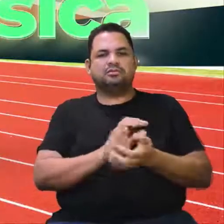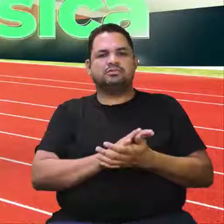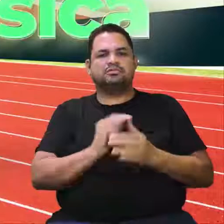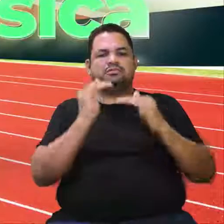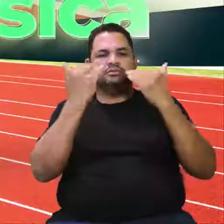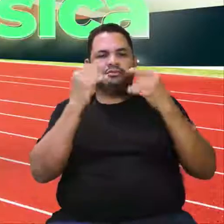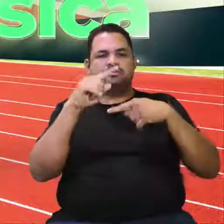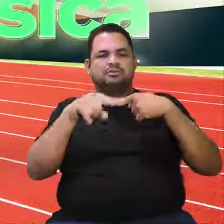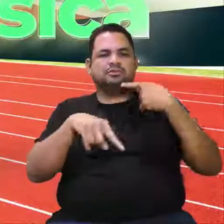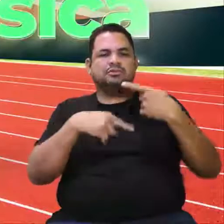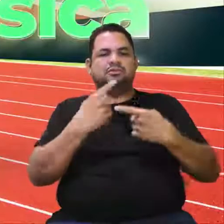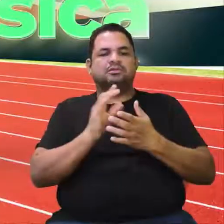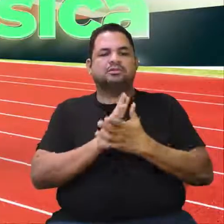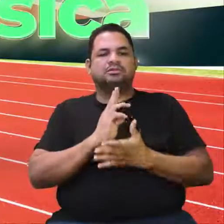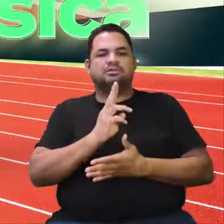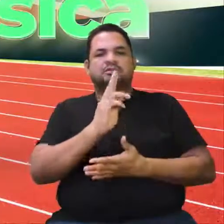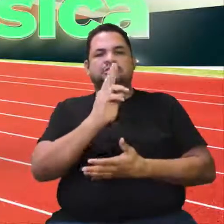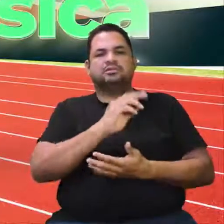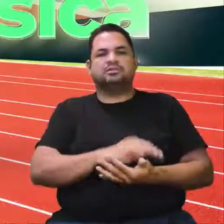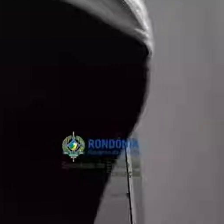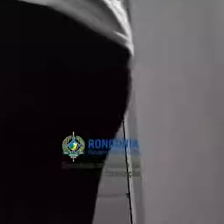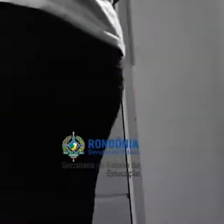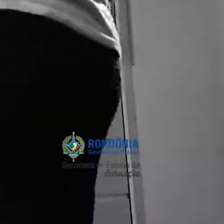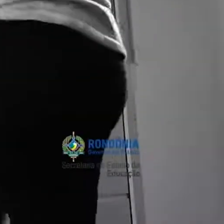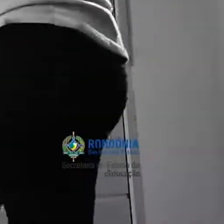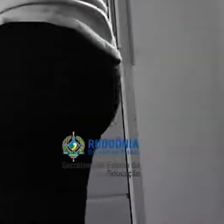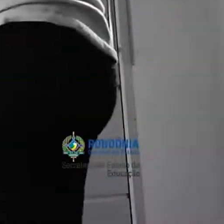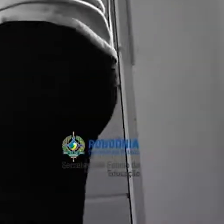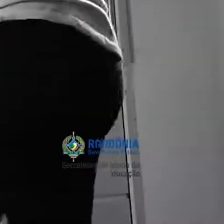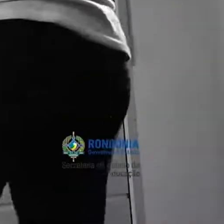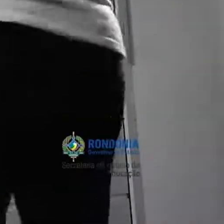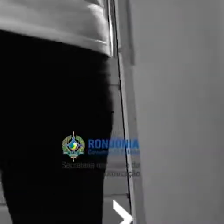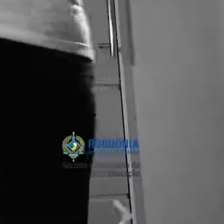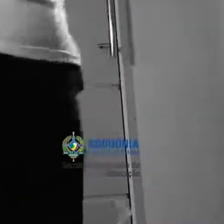bastante atenção que depois a gente continua.